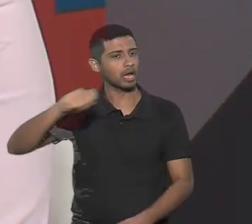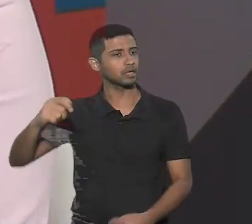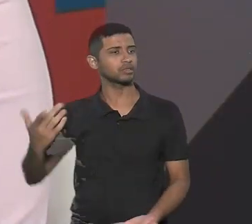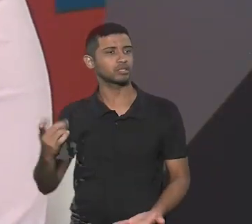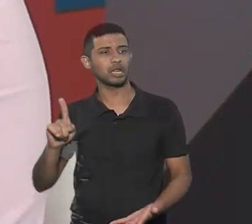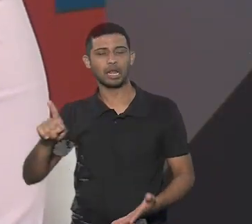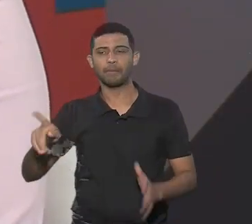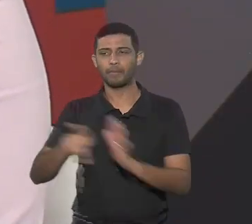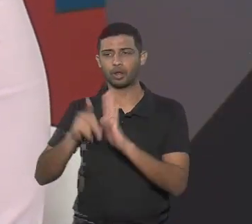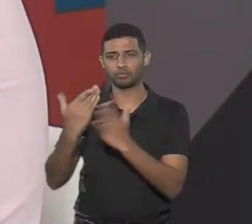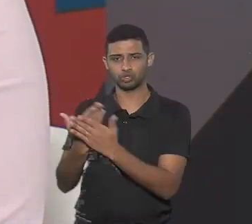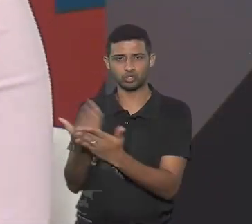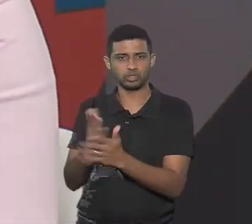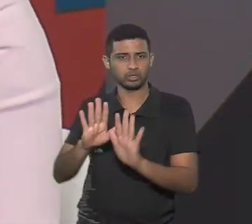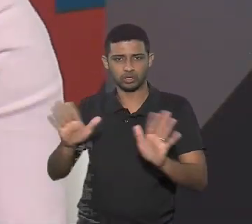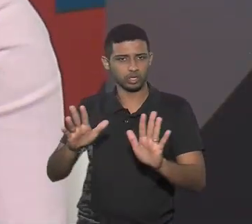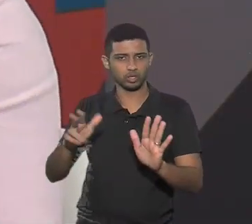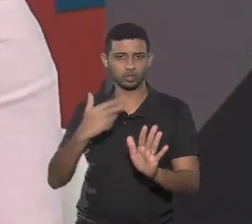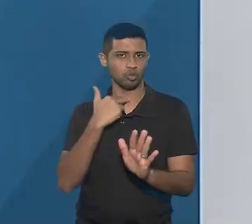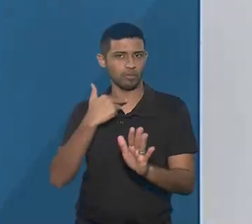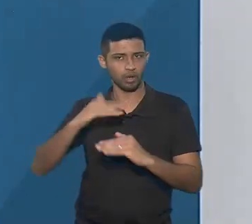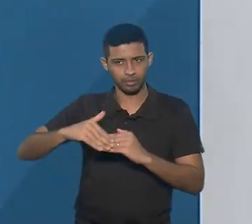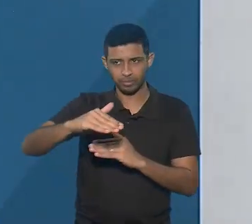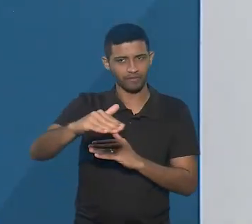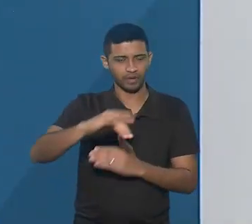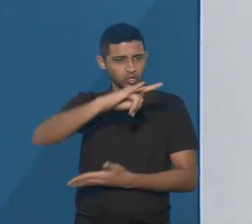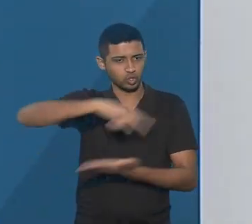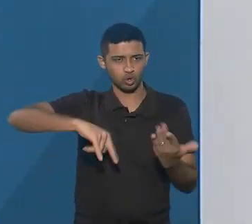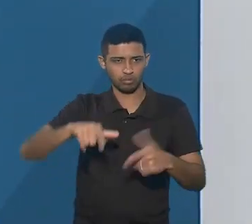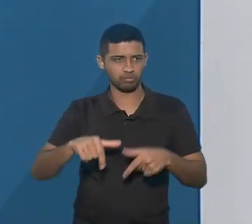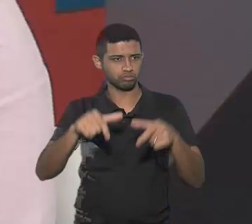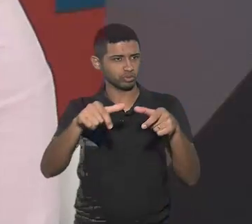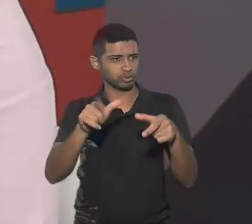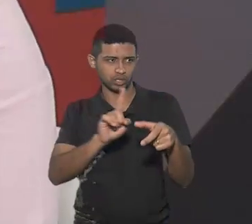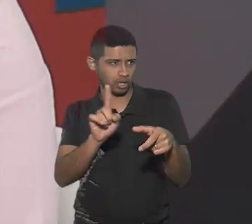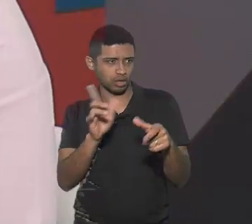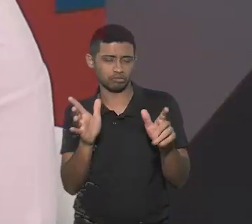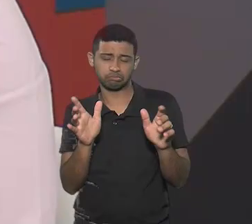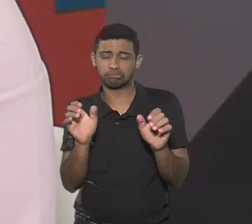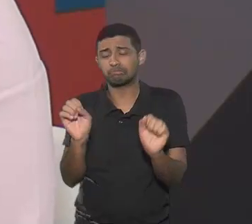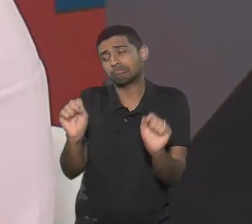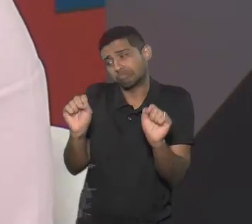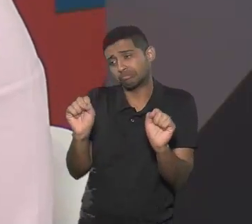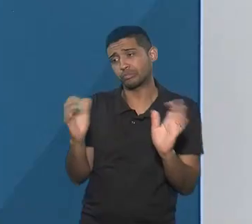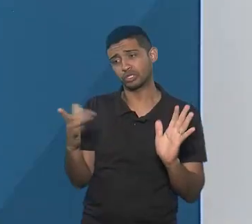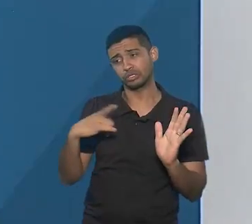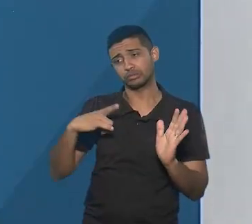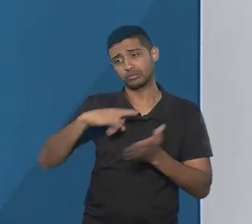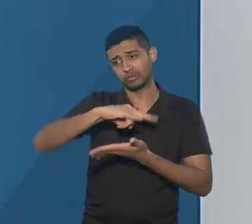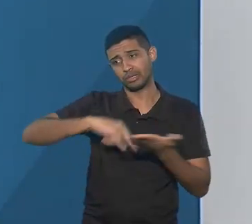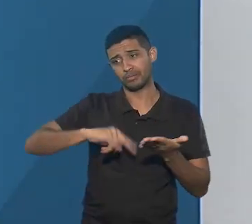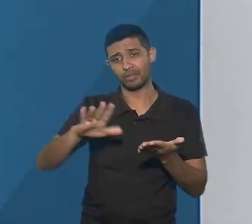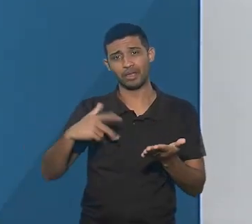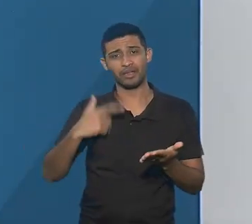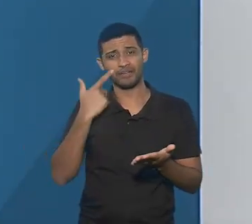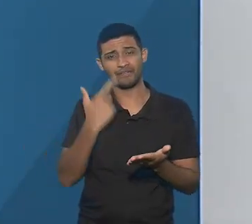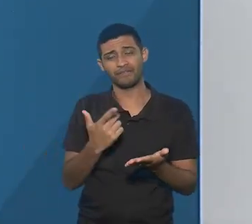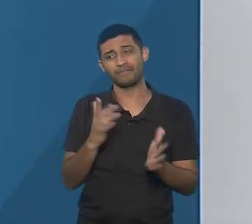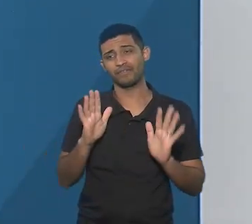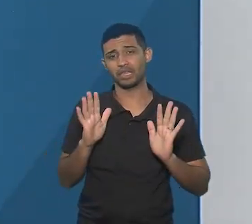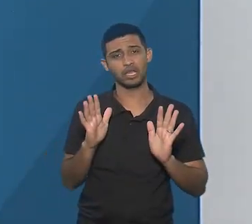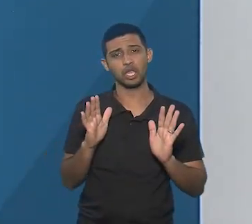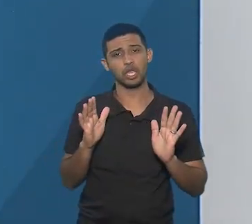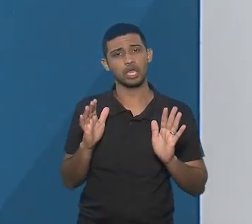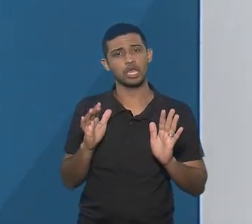associações, essas uniões de estudantes não poderiam mais emitir esses documentos? Eu acho que até poderiam